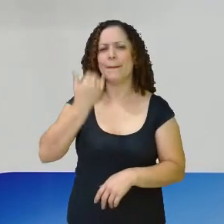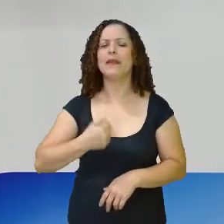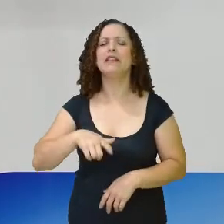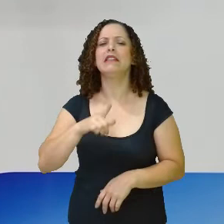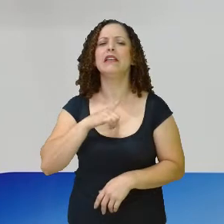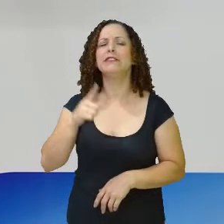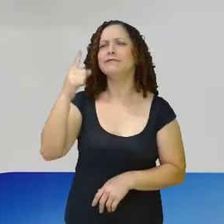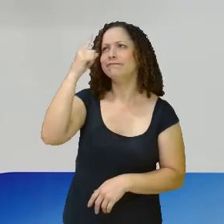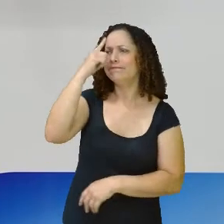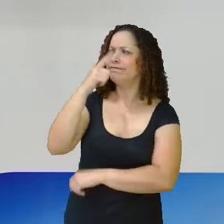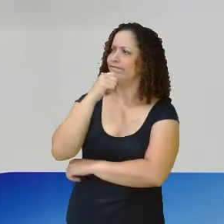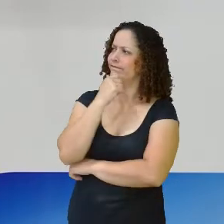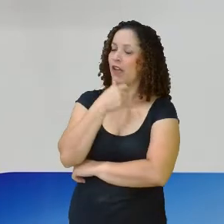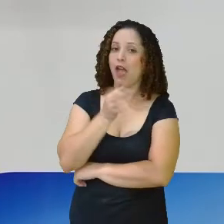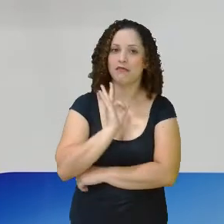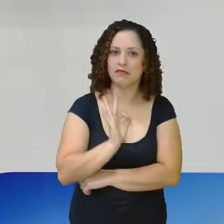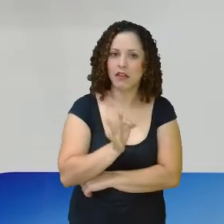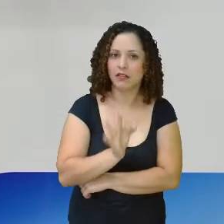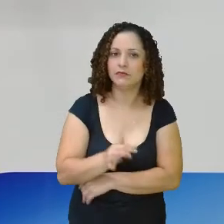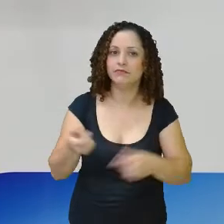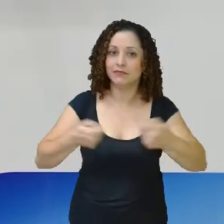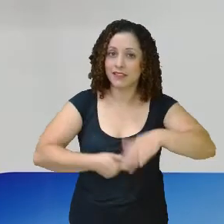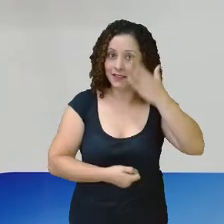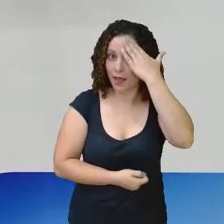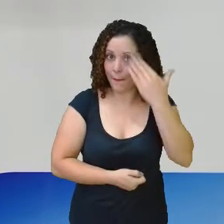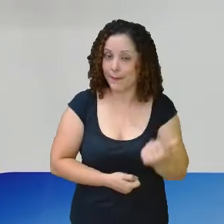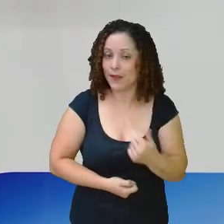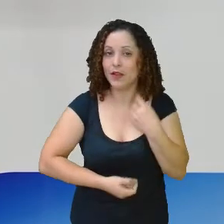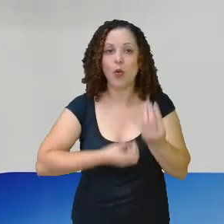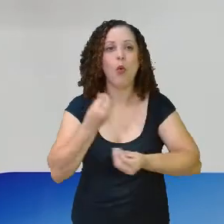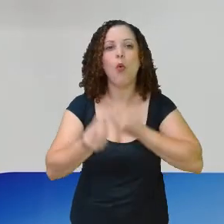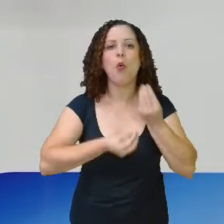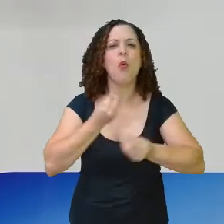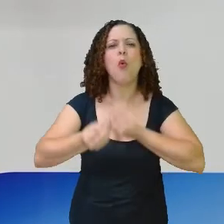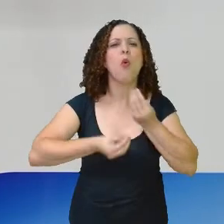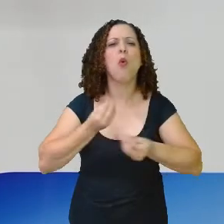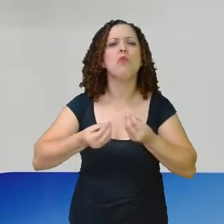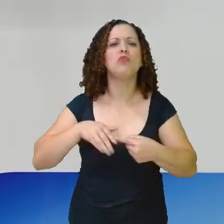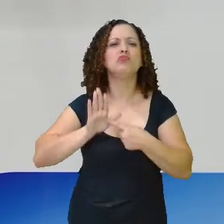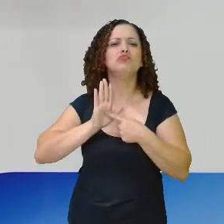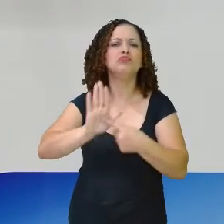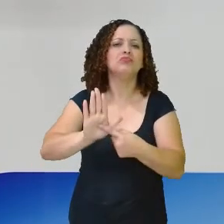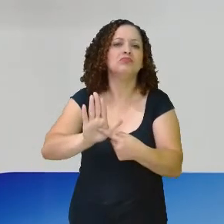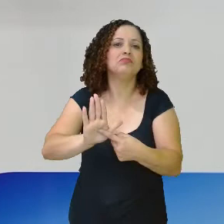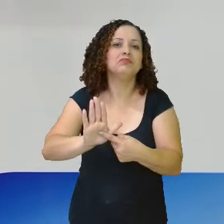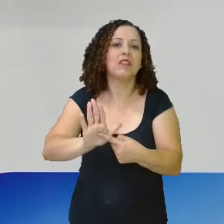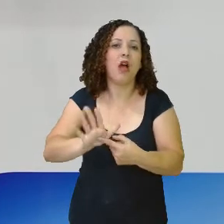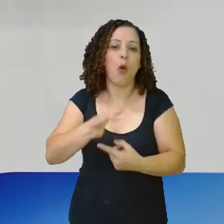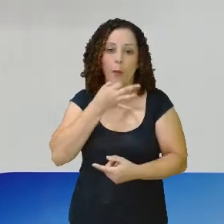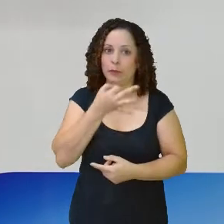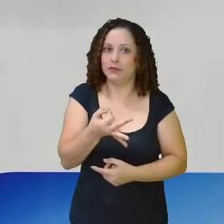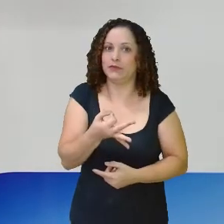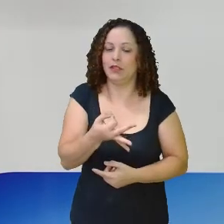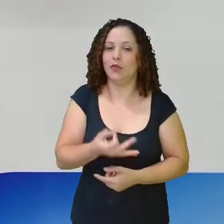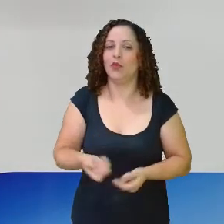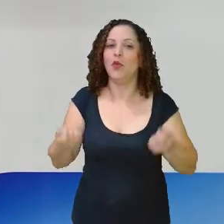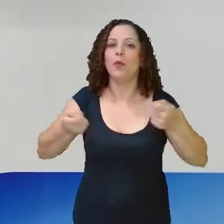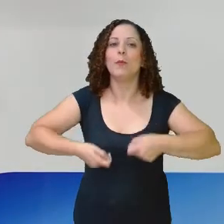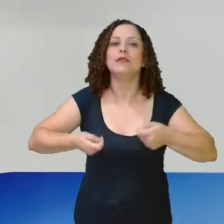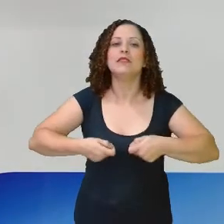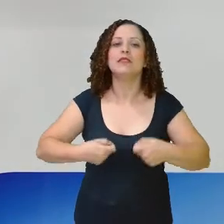que é correto? Você tem que saber. Como é que você vai se impor quando você lê um artigo desse? Você vai ter que se entender